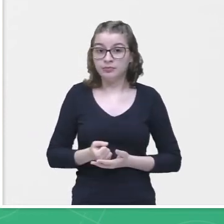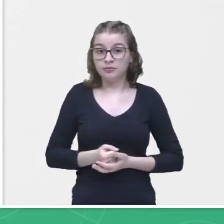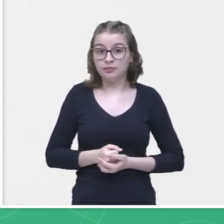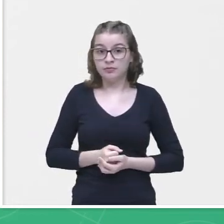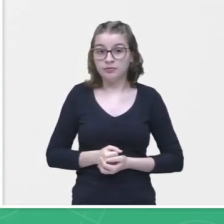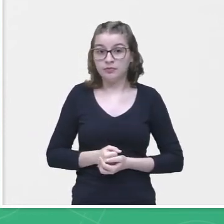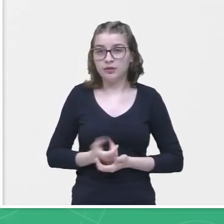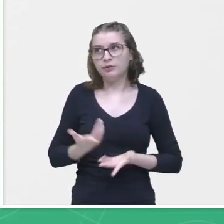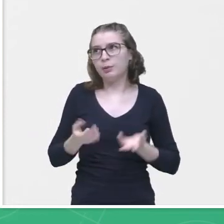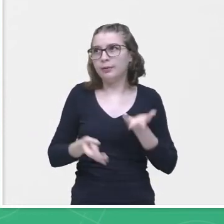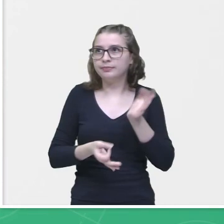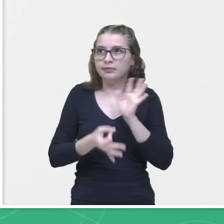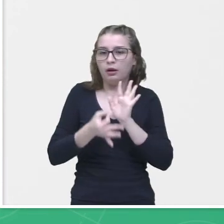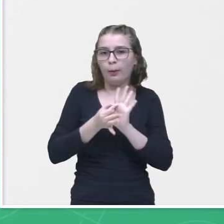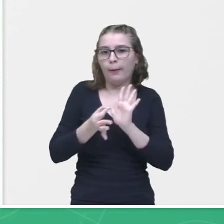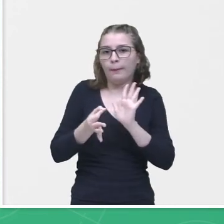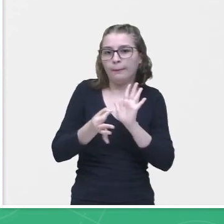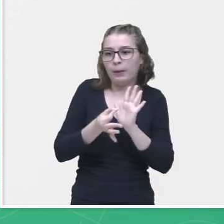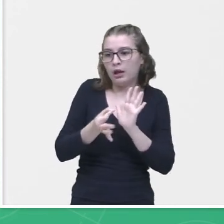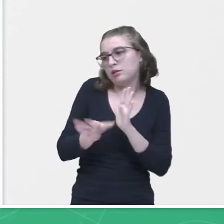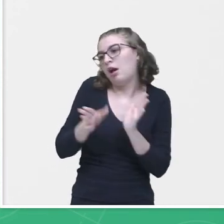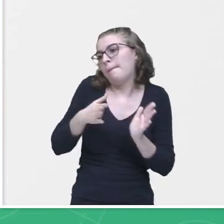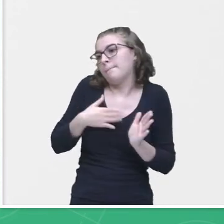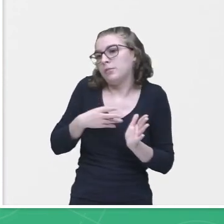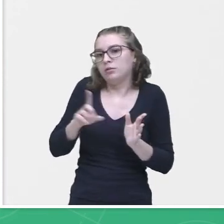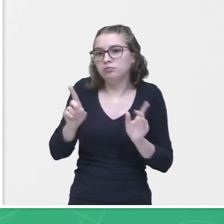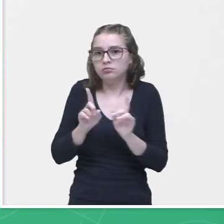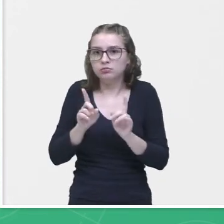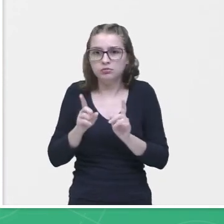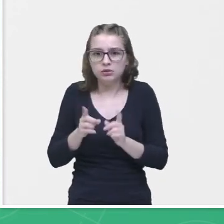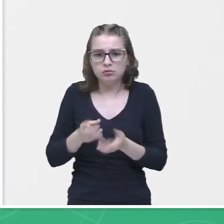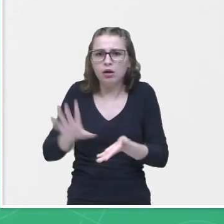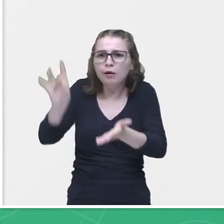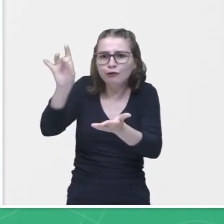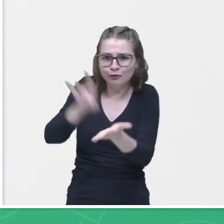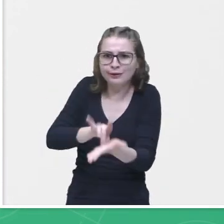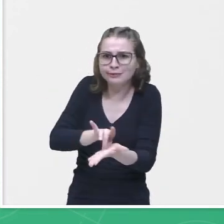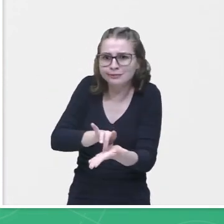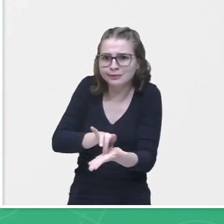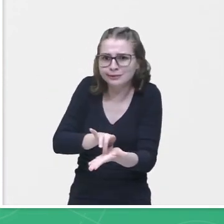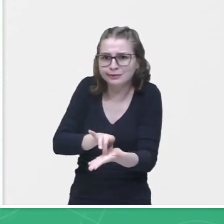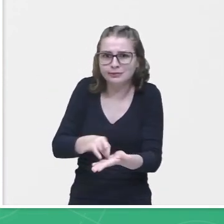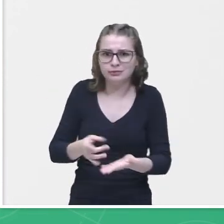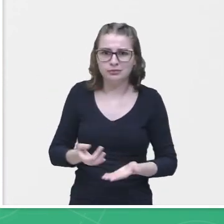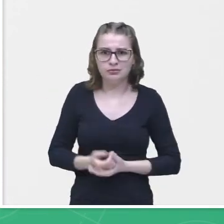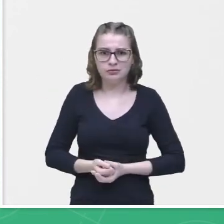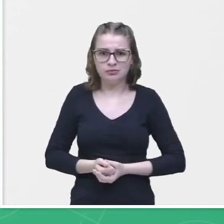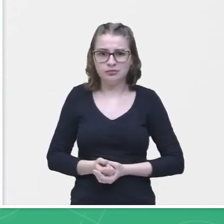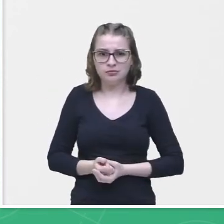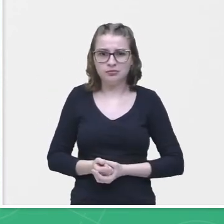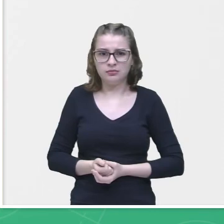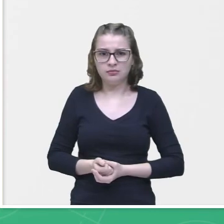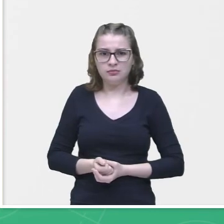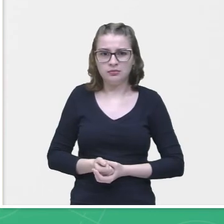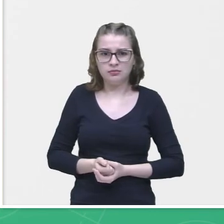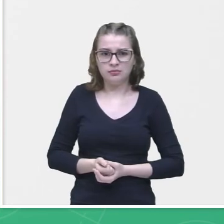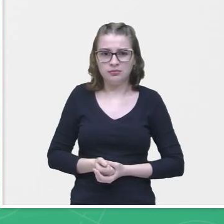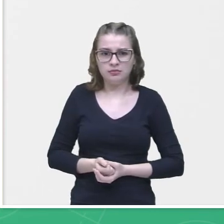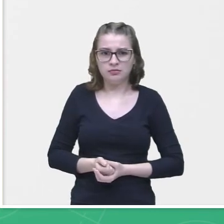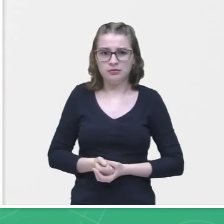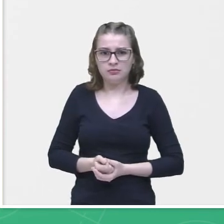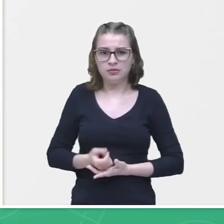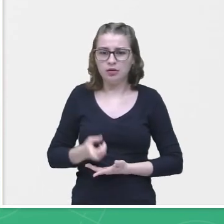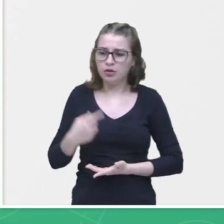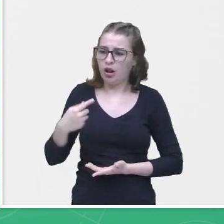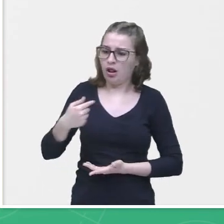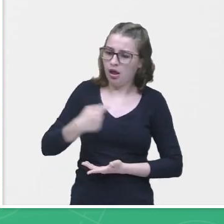uma opinião, é algo que é real, é algo que é estabelecido, é algo que